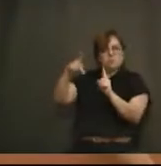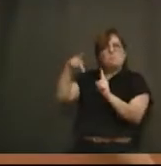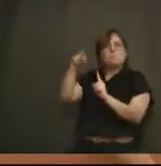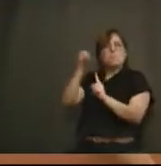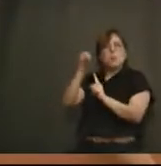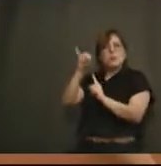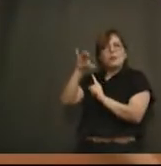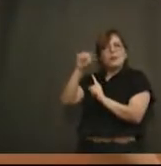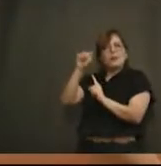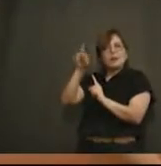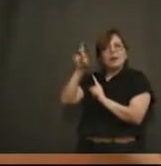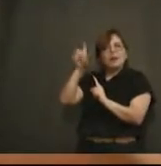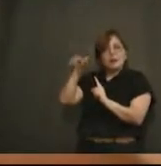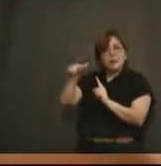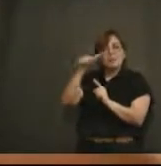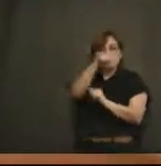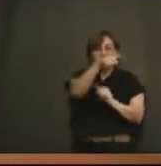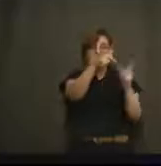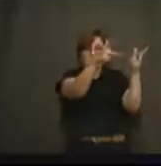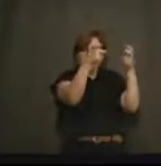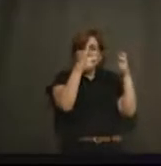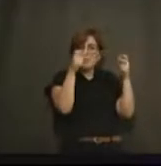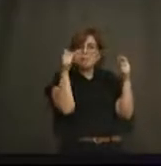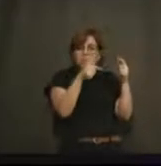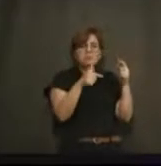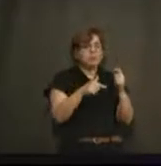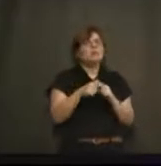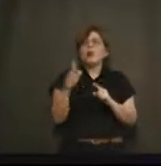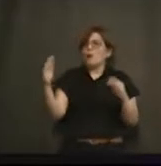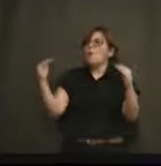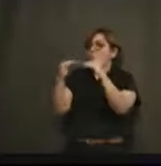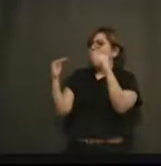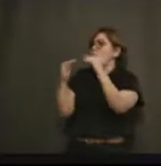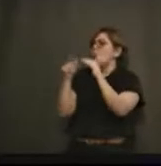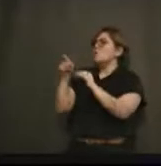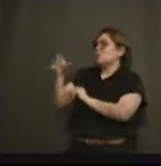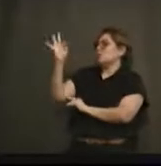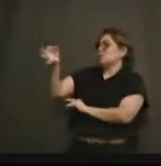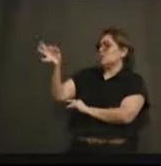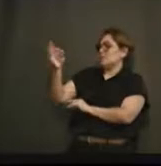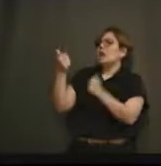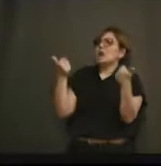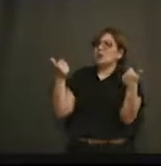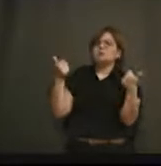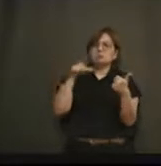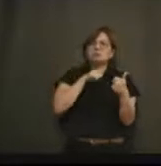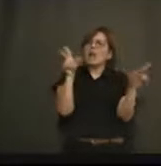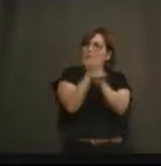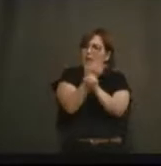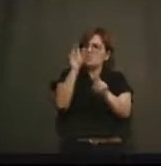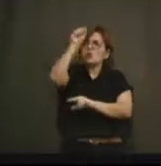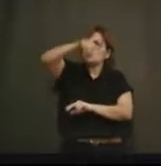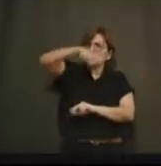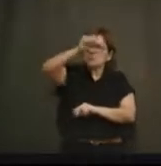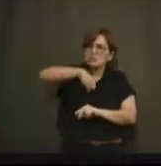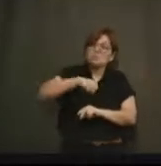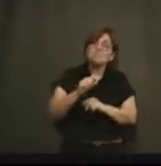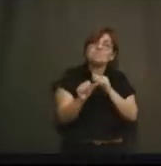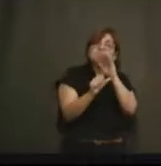Poincaré? Não, eu acho que você está certíssimo. Tem tudo a ver, sim. Bom,